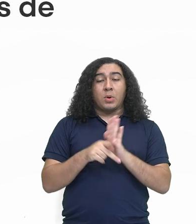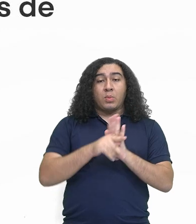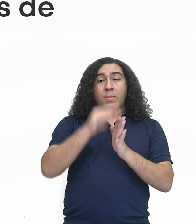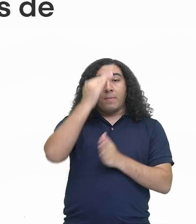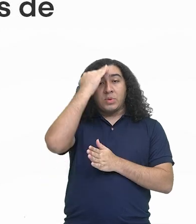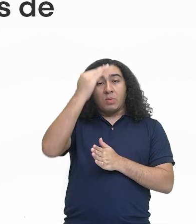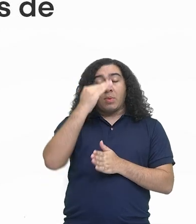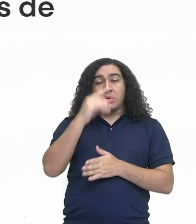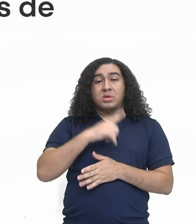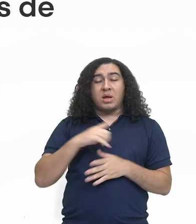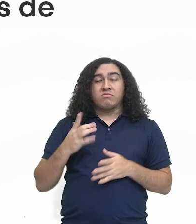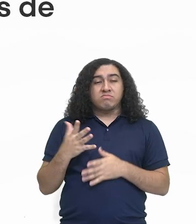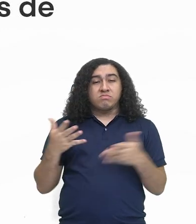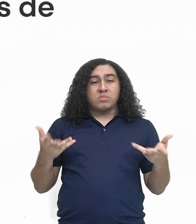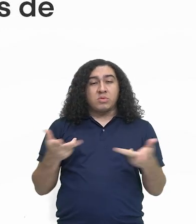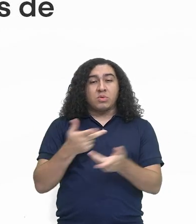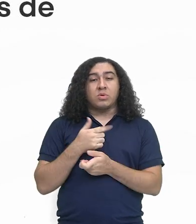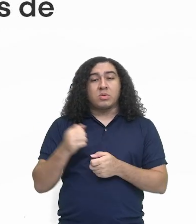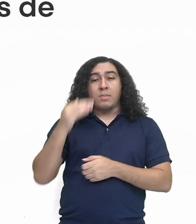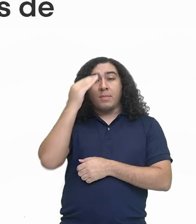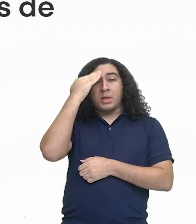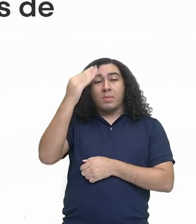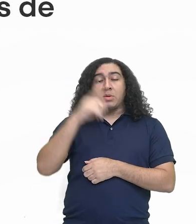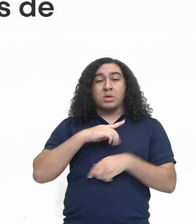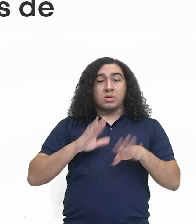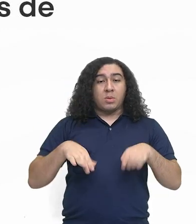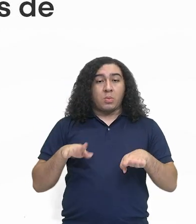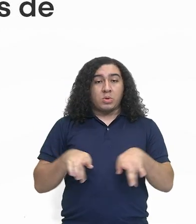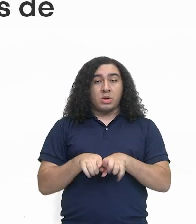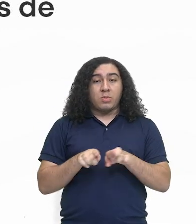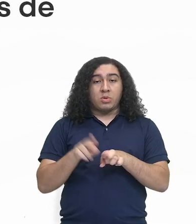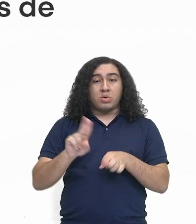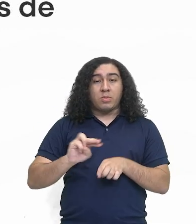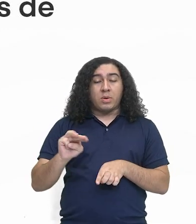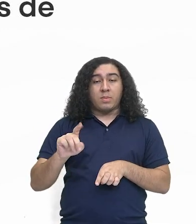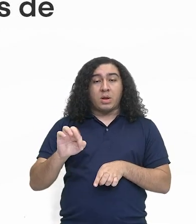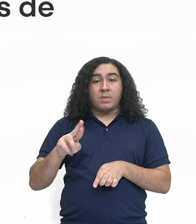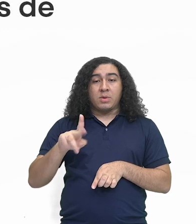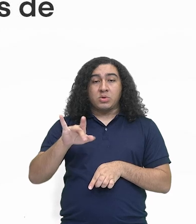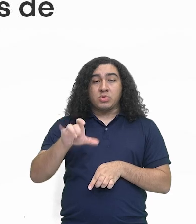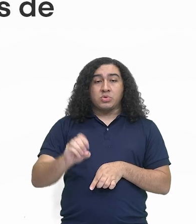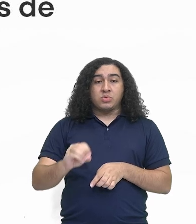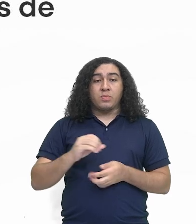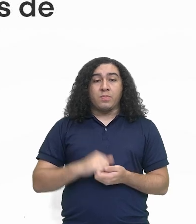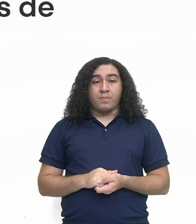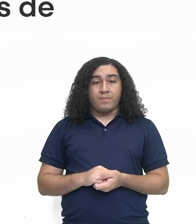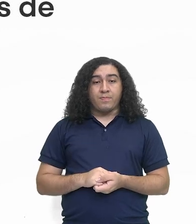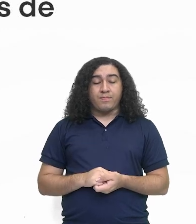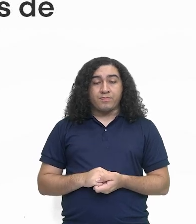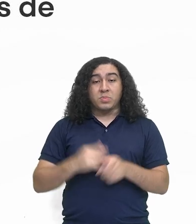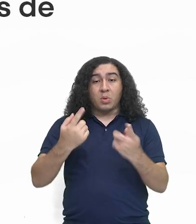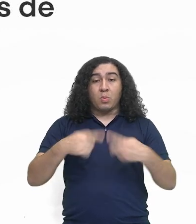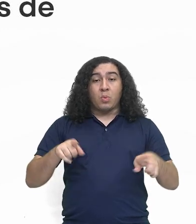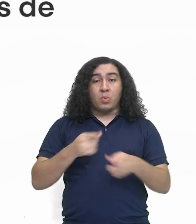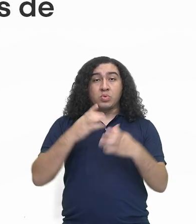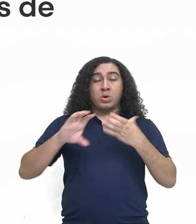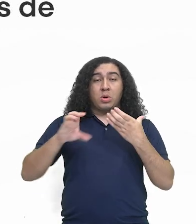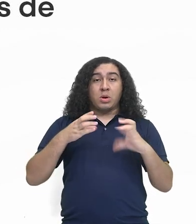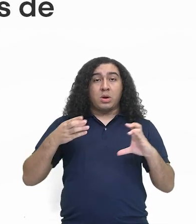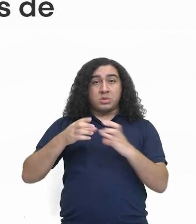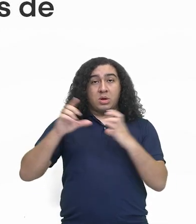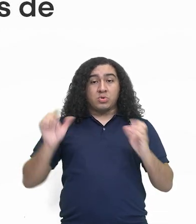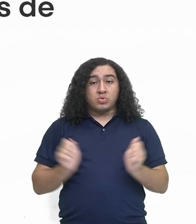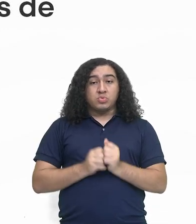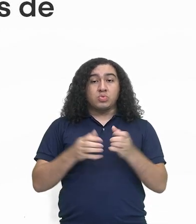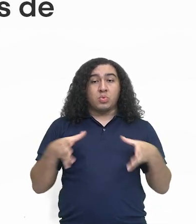intensos e envolventes, predominantemente tocados em tambores, chamado caixas de Marabaixo. As canções são entoadas em coro,